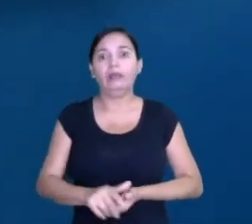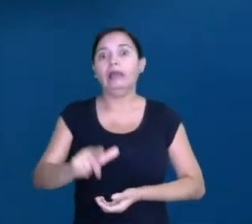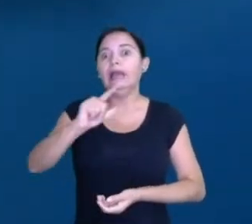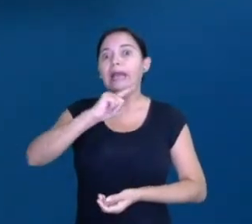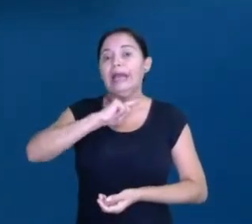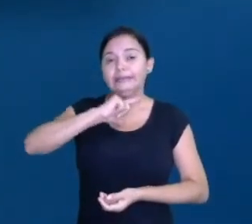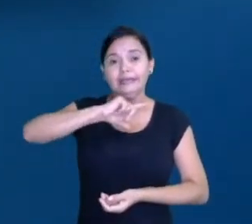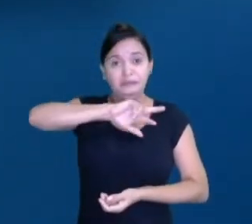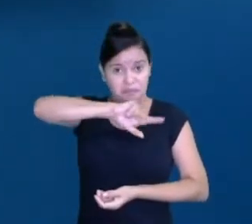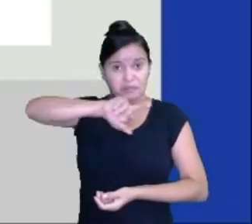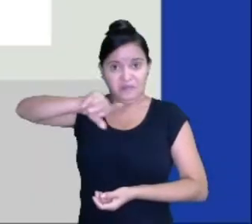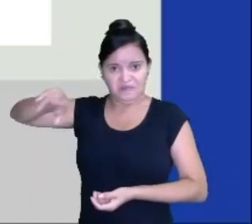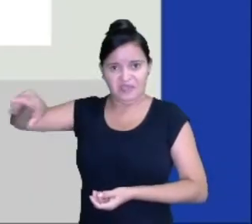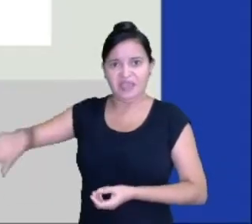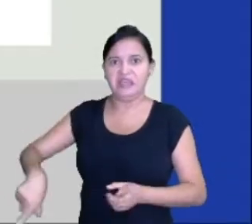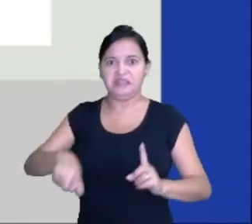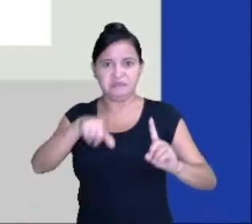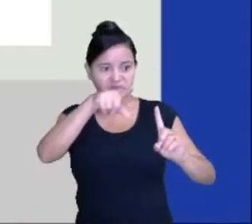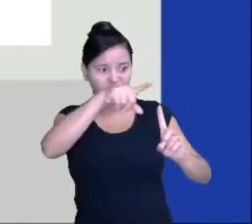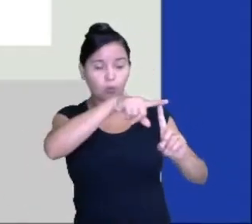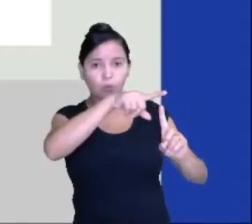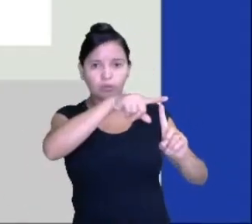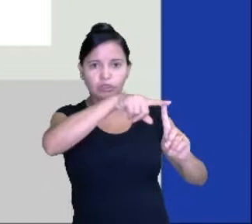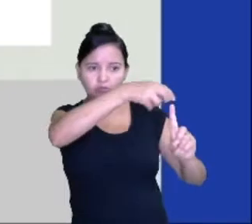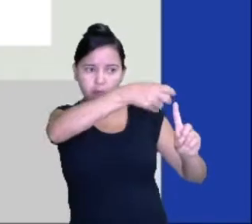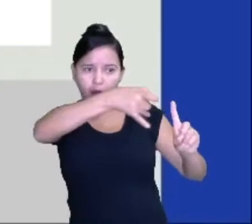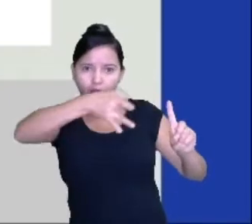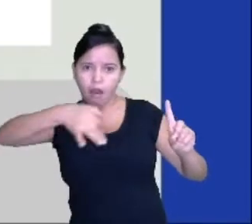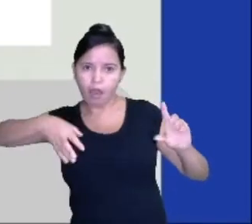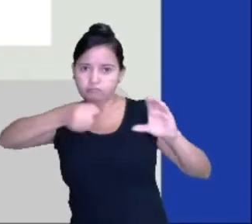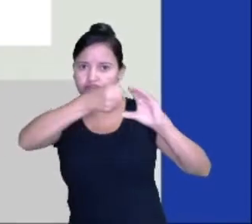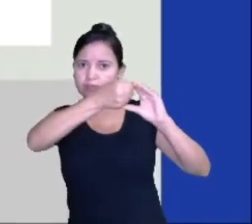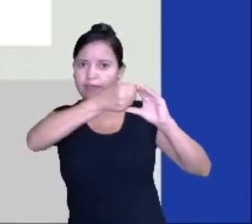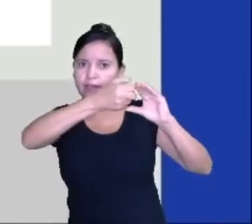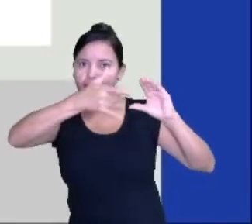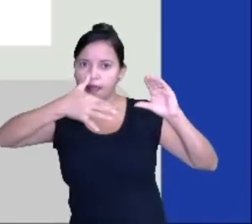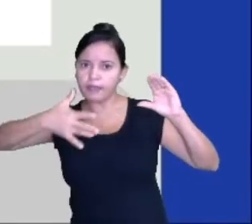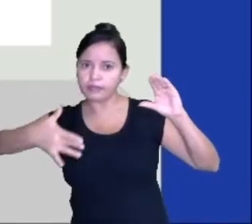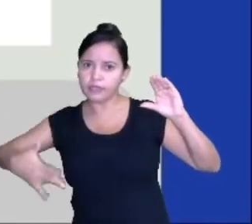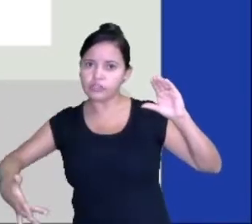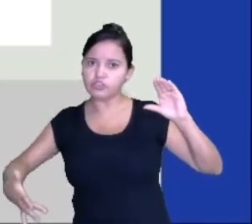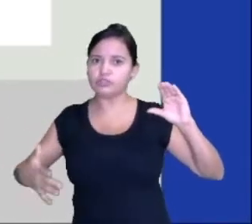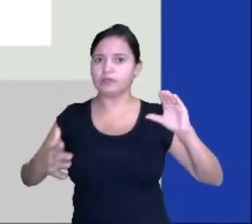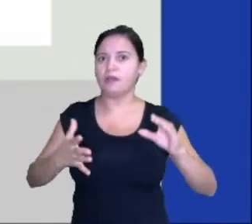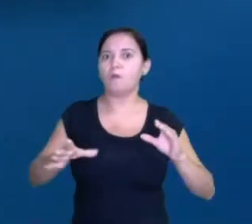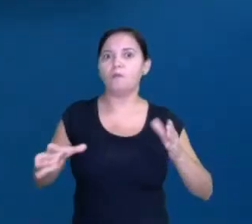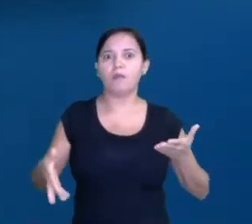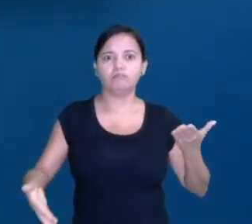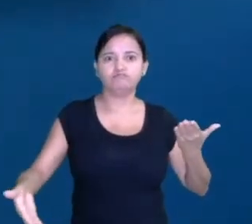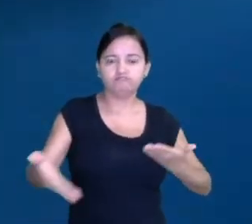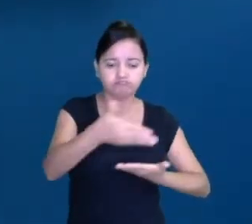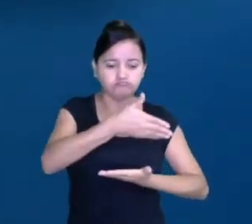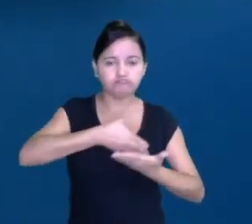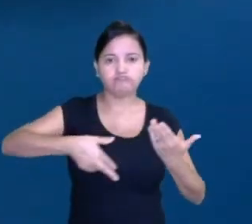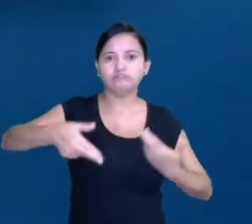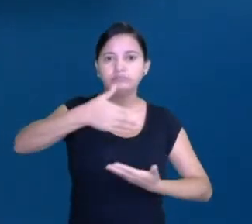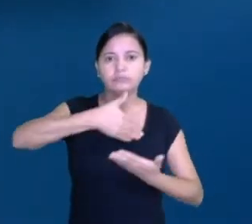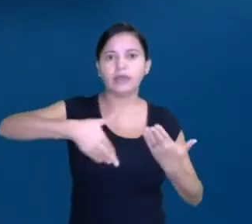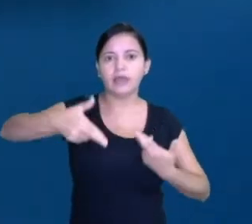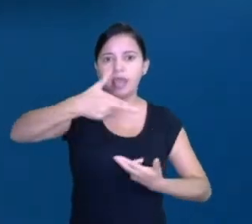chamada neurohipófise, que ela não produz hormônio, ela vai apenas secretar hormônio, porque ela vai ter uma relação íntima com a outra estrutura, se você ver aqui, que é chamado